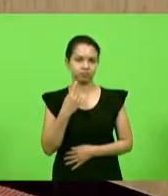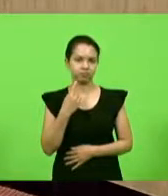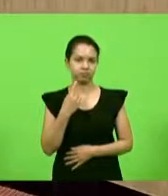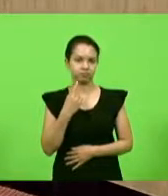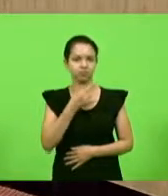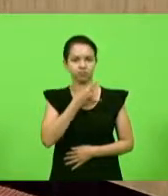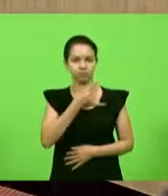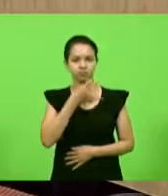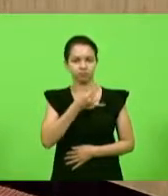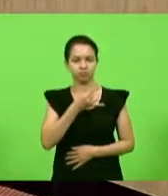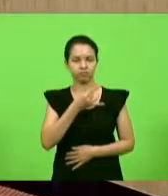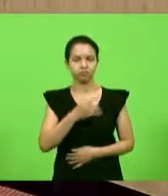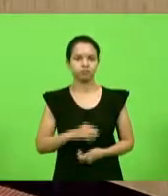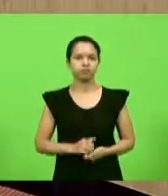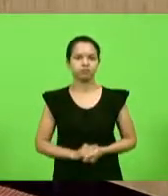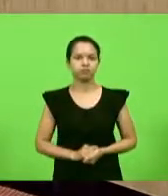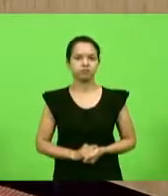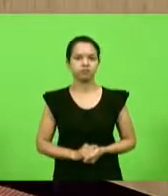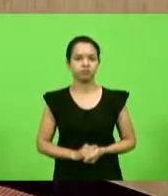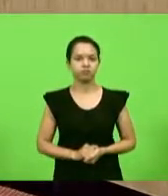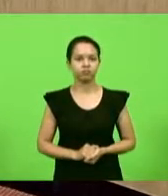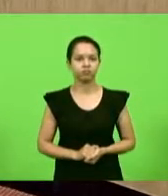Cobalcini.